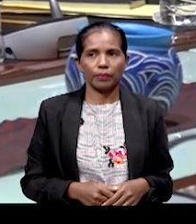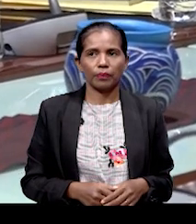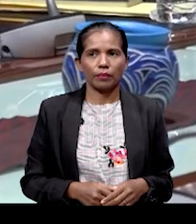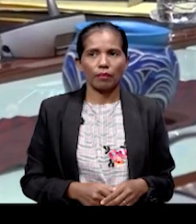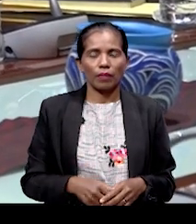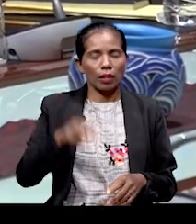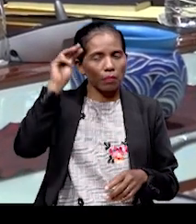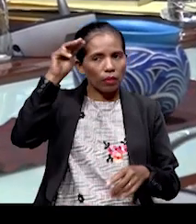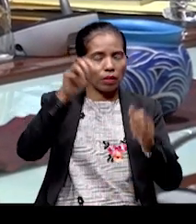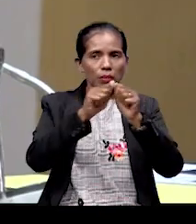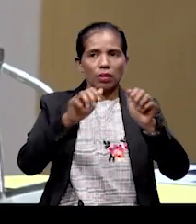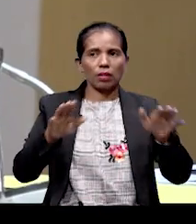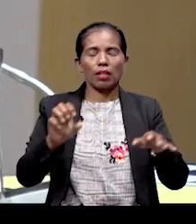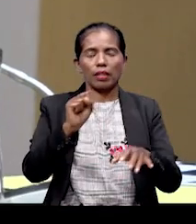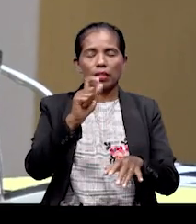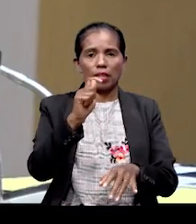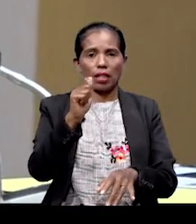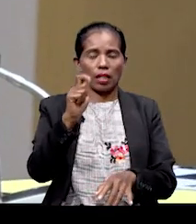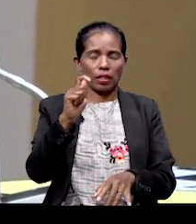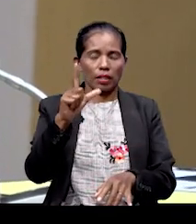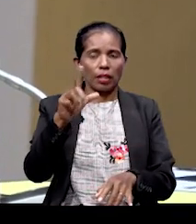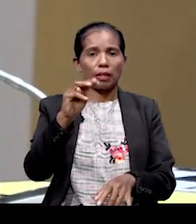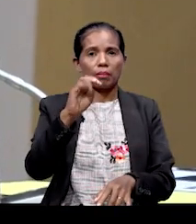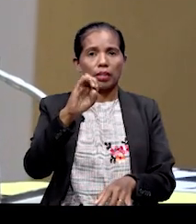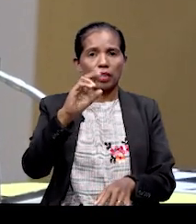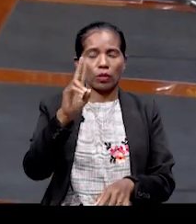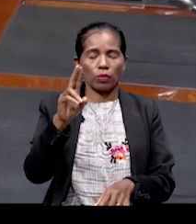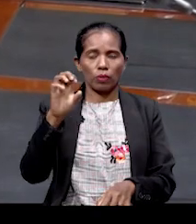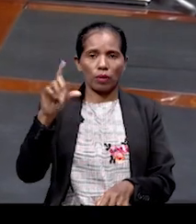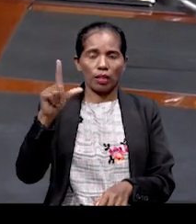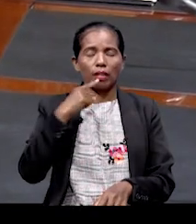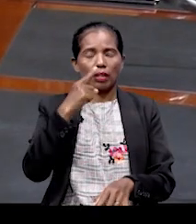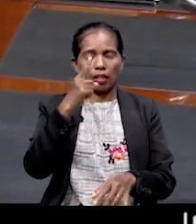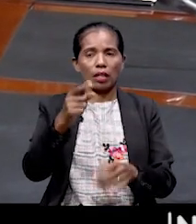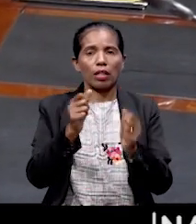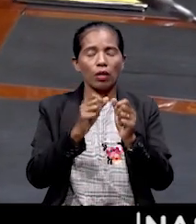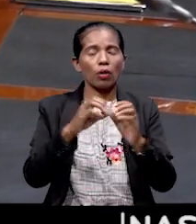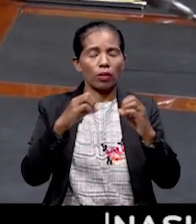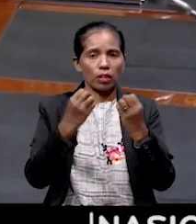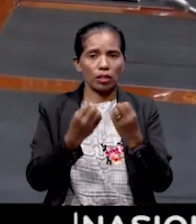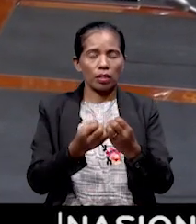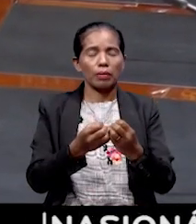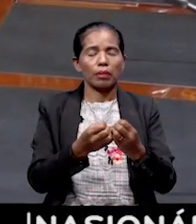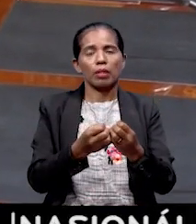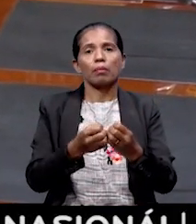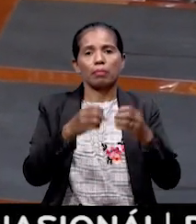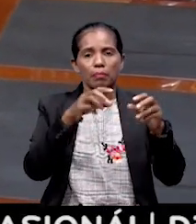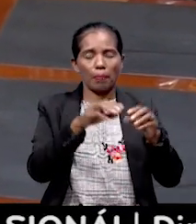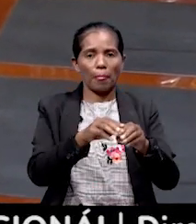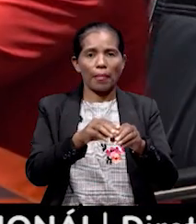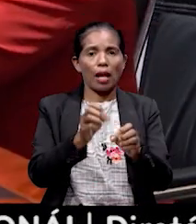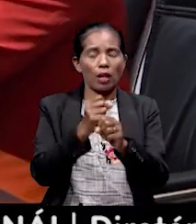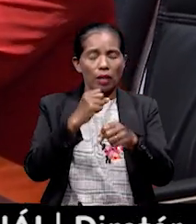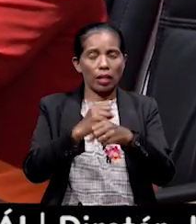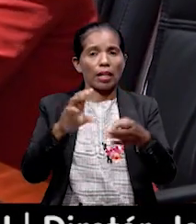Ministro Administração Estatal Miguel Pereira de Carvalho Hatete dadang ne órgão administração eleitoral halo hela recensemento eleitoral